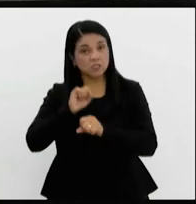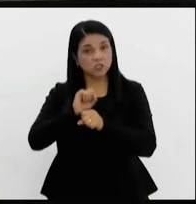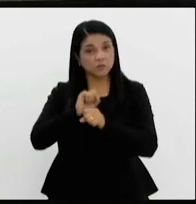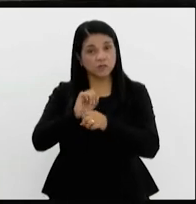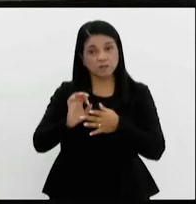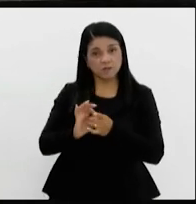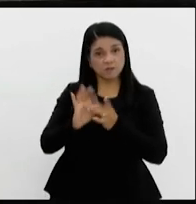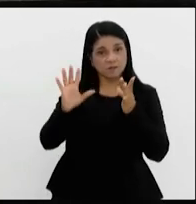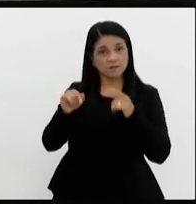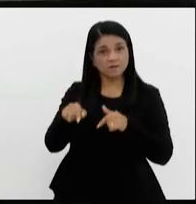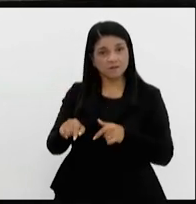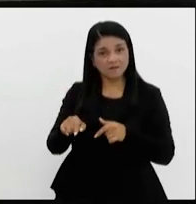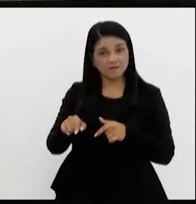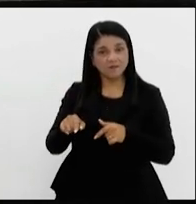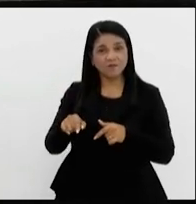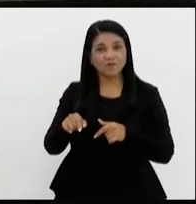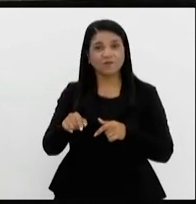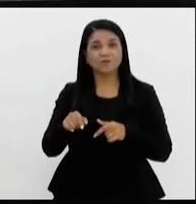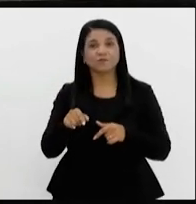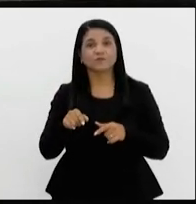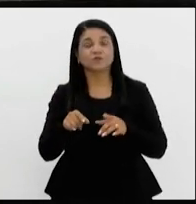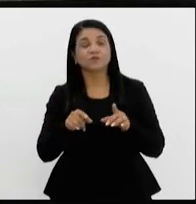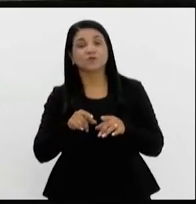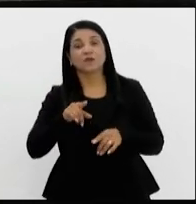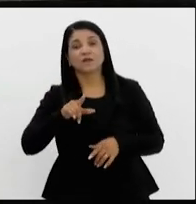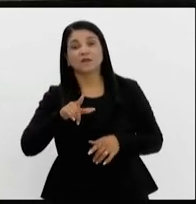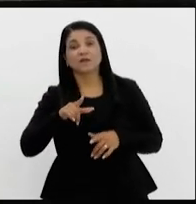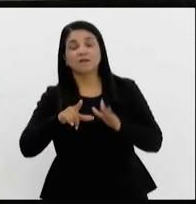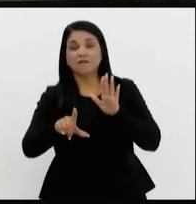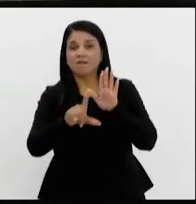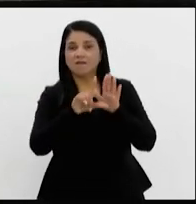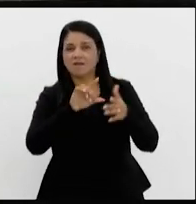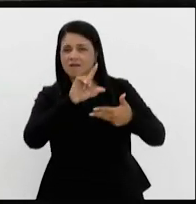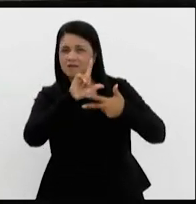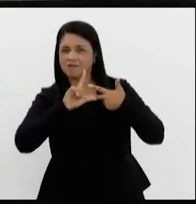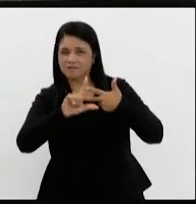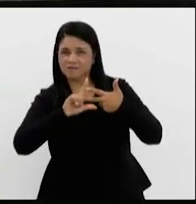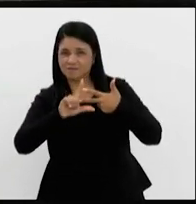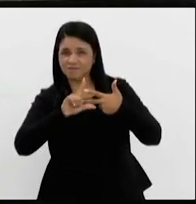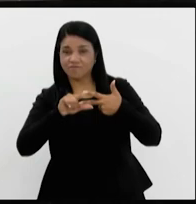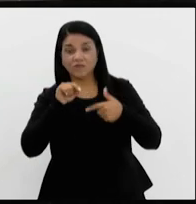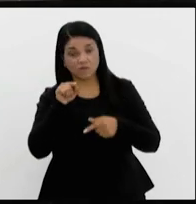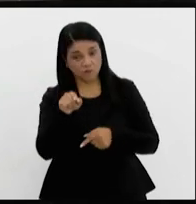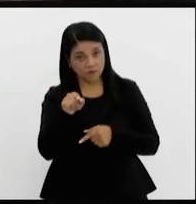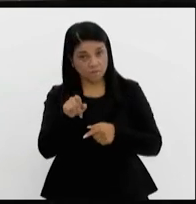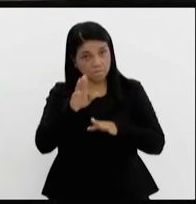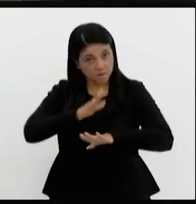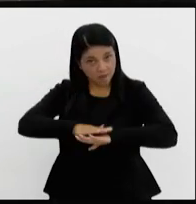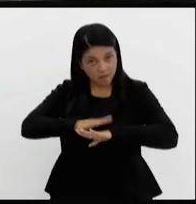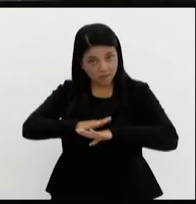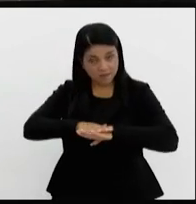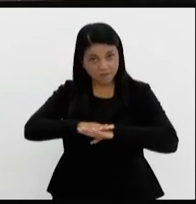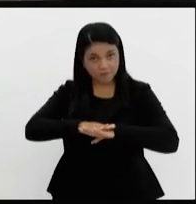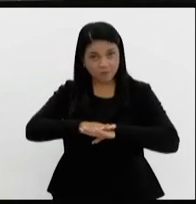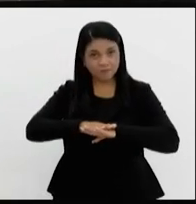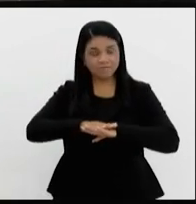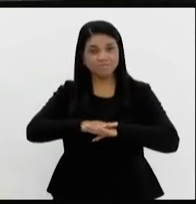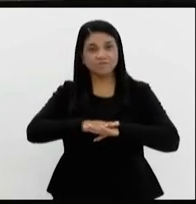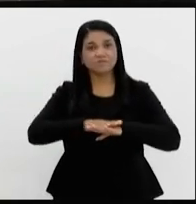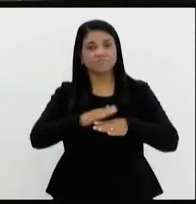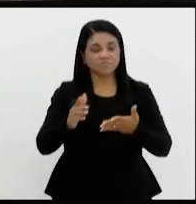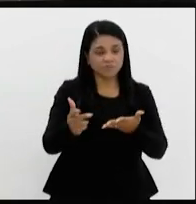legislador, ou das reformas sempre em expectativa. Fazei vós mesmos a